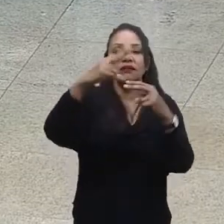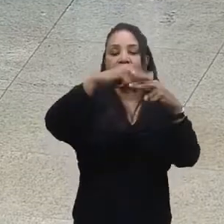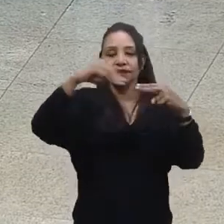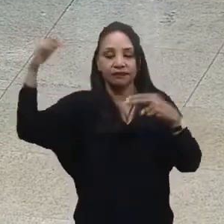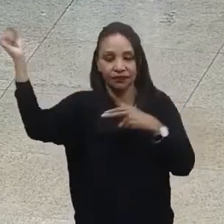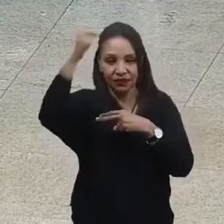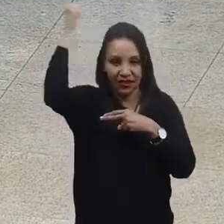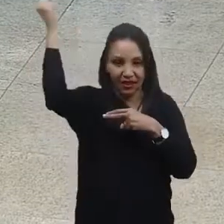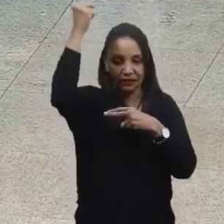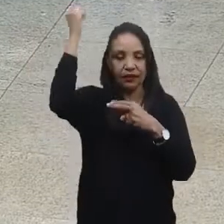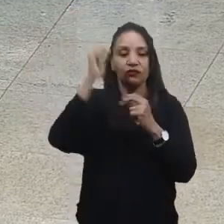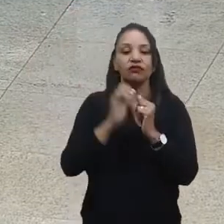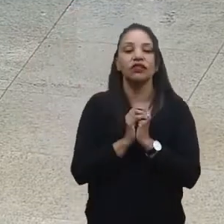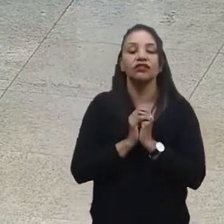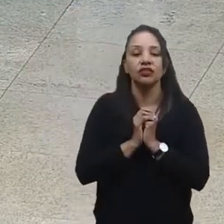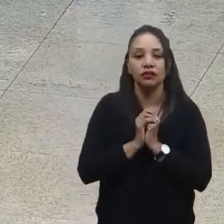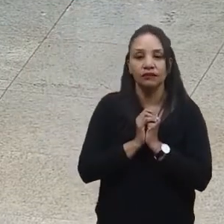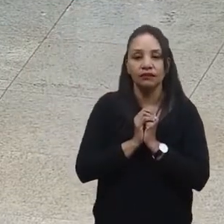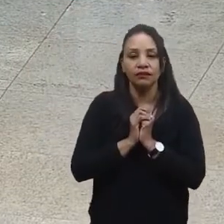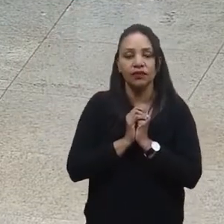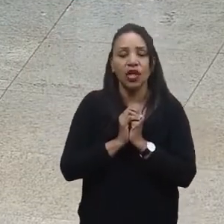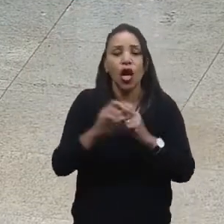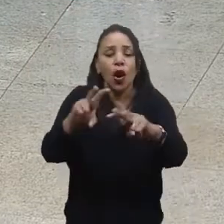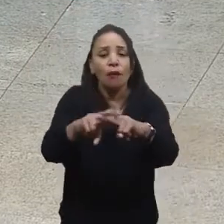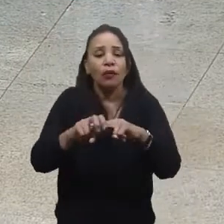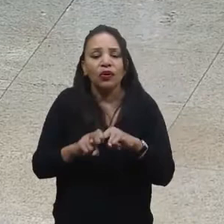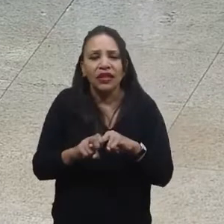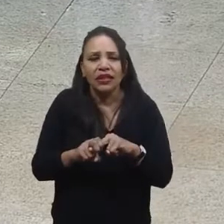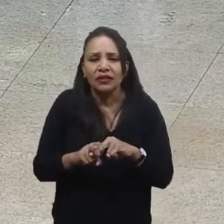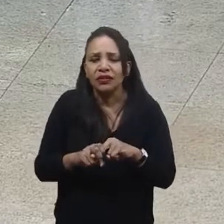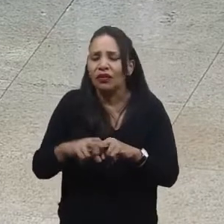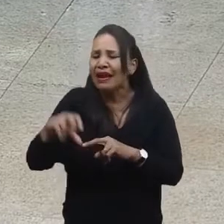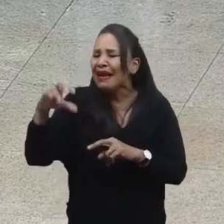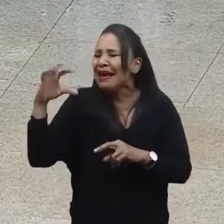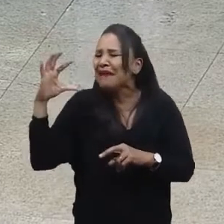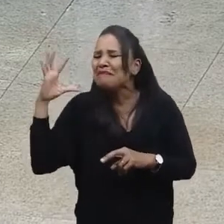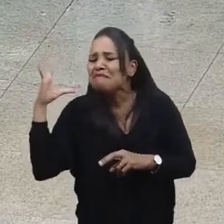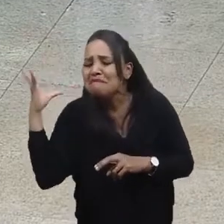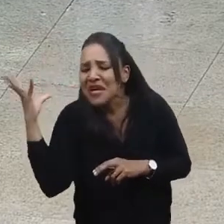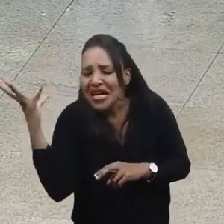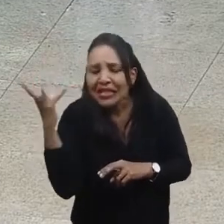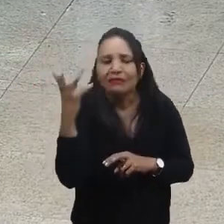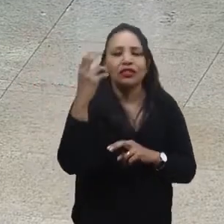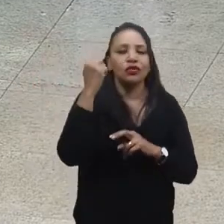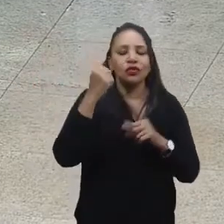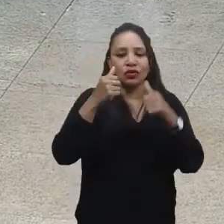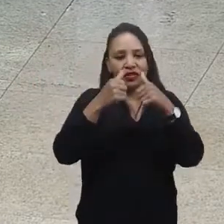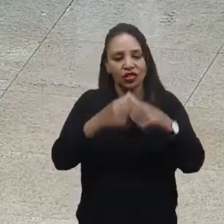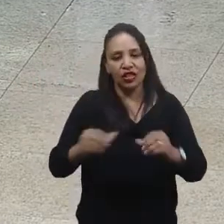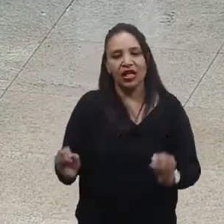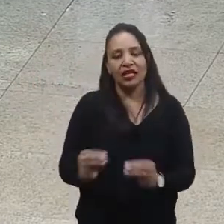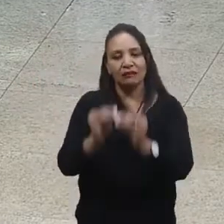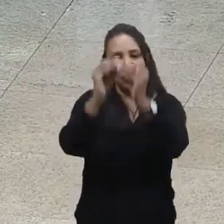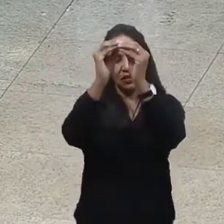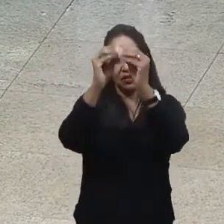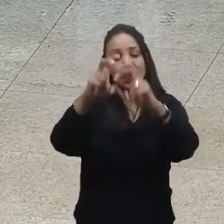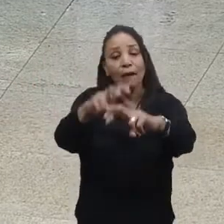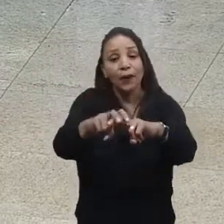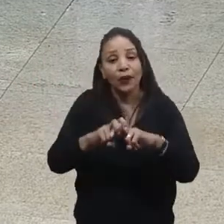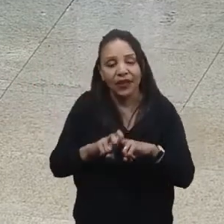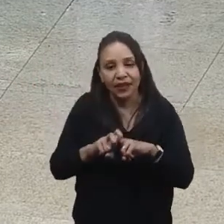é Divino estar na missa por isso que quando vocês sair da missa de nossa como eu sinto paz como eu sinto